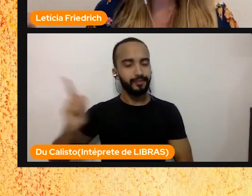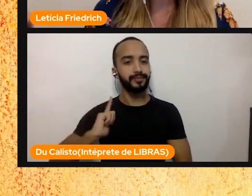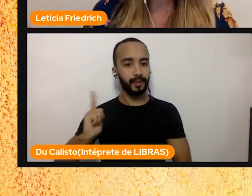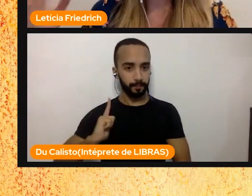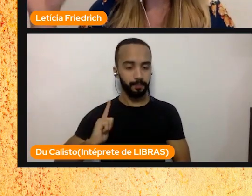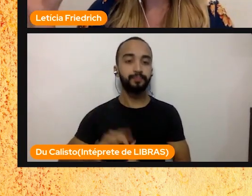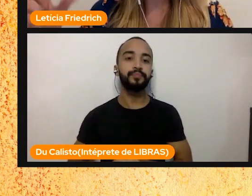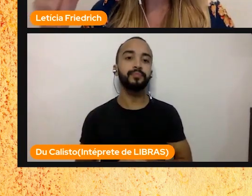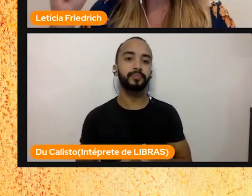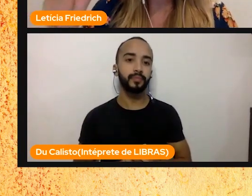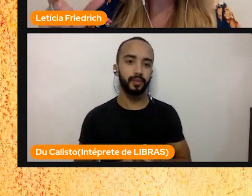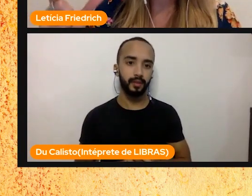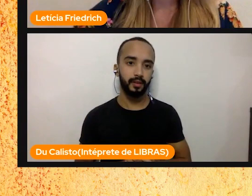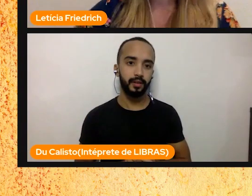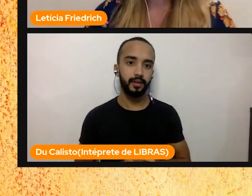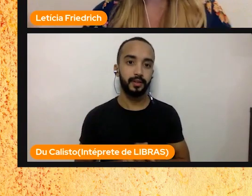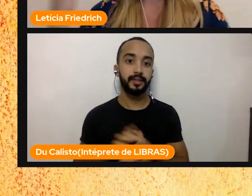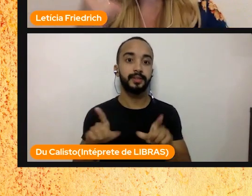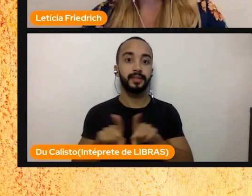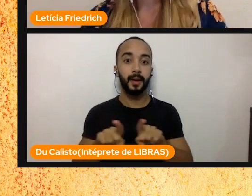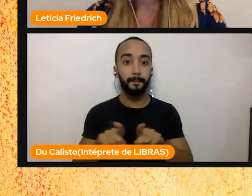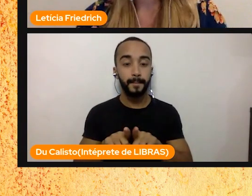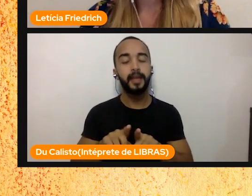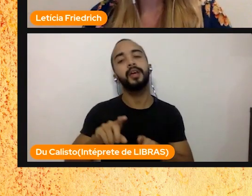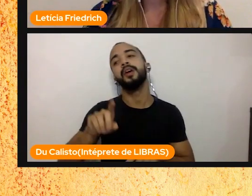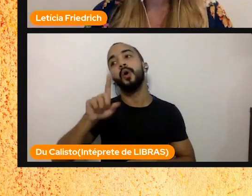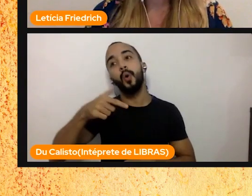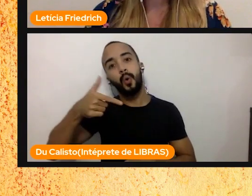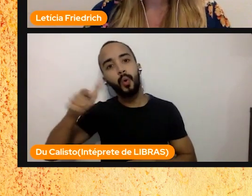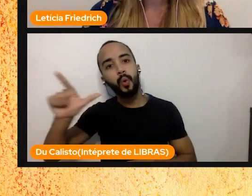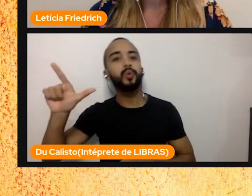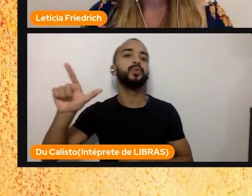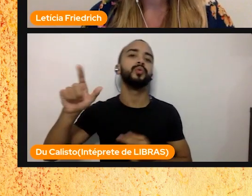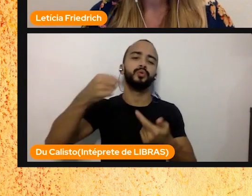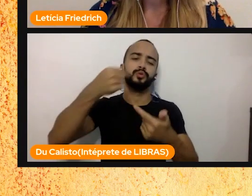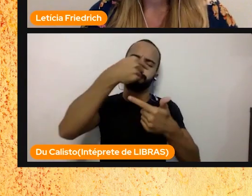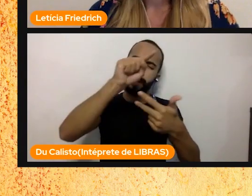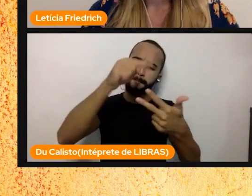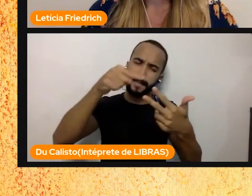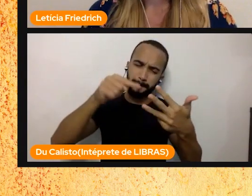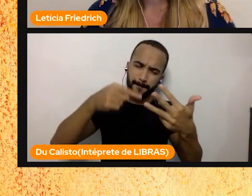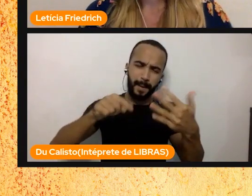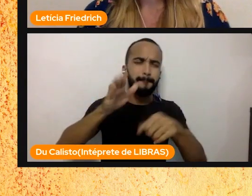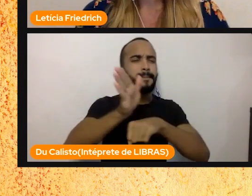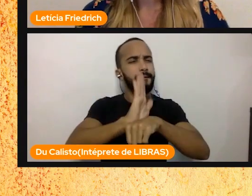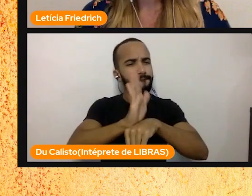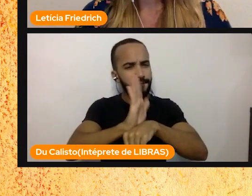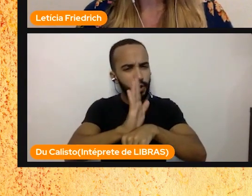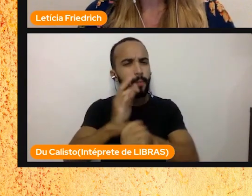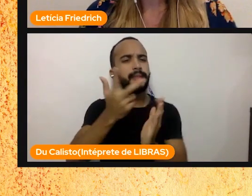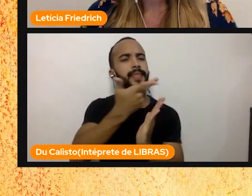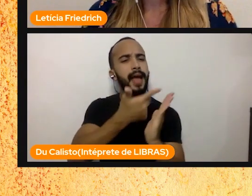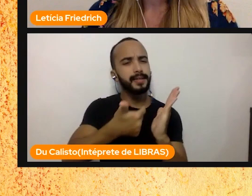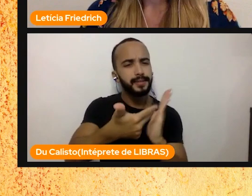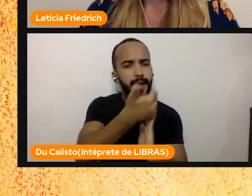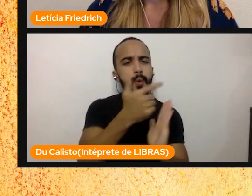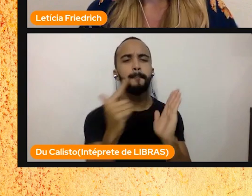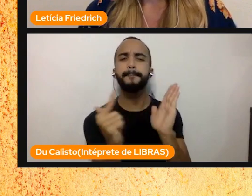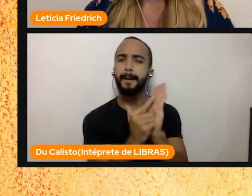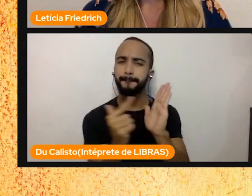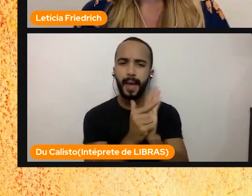Ser um Monstro, que é stop motion, massinha, mas todos os outros anteriores são desenho no papel. Então, essa é a técnica que ele está